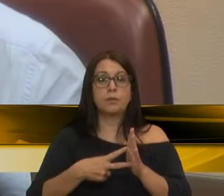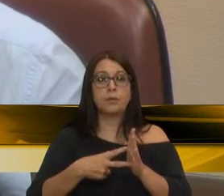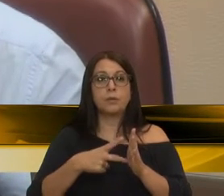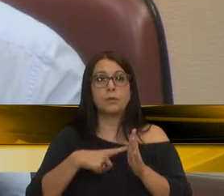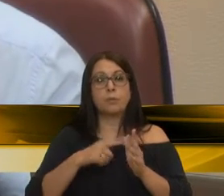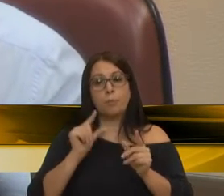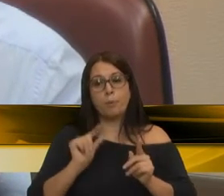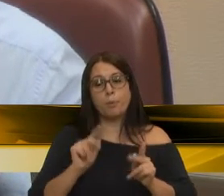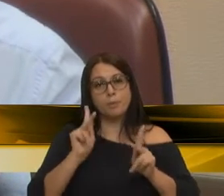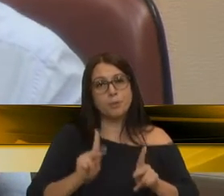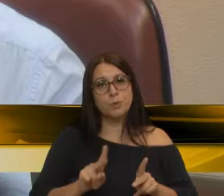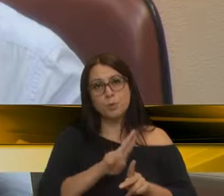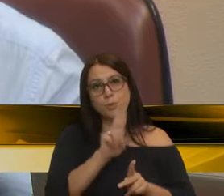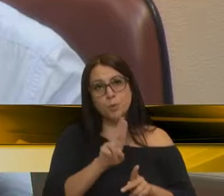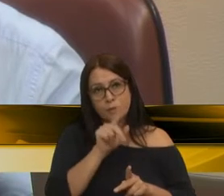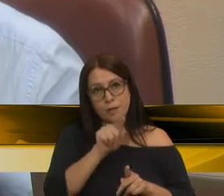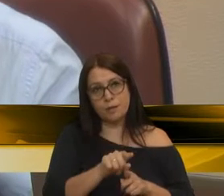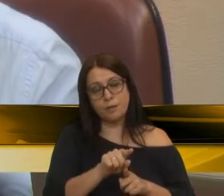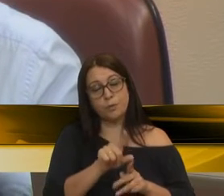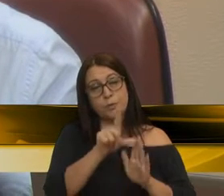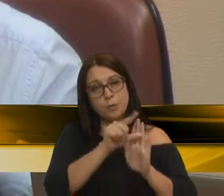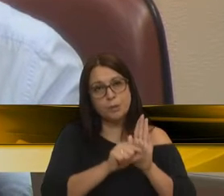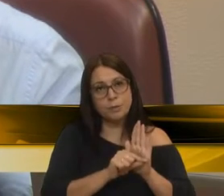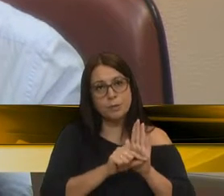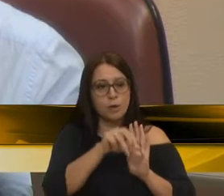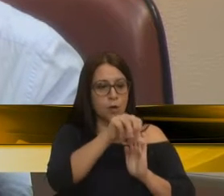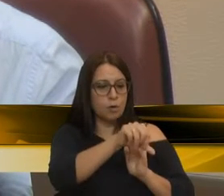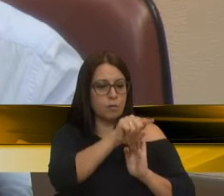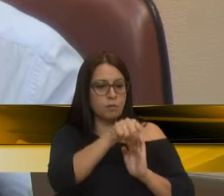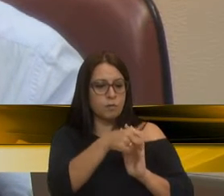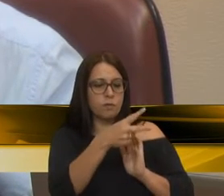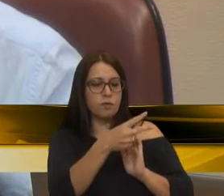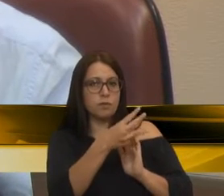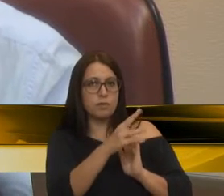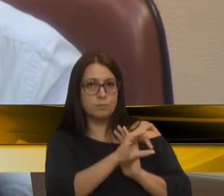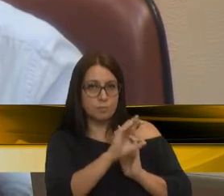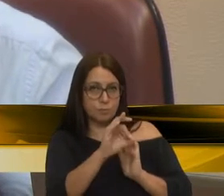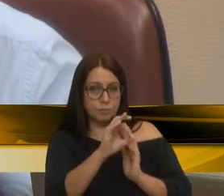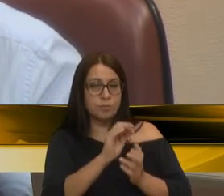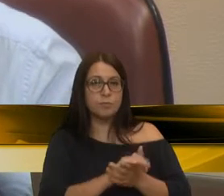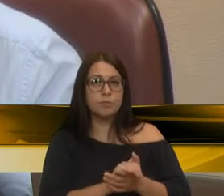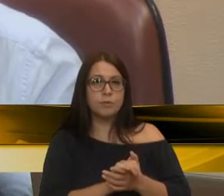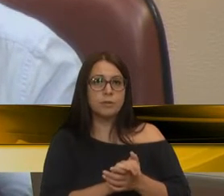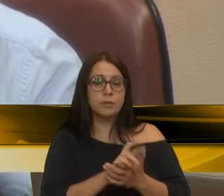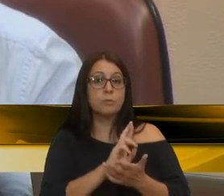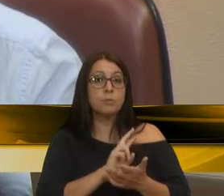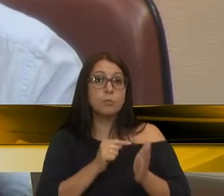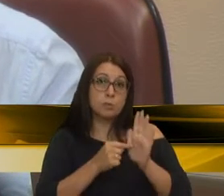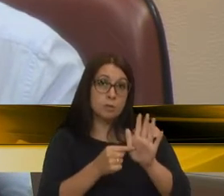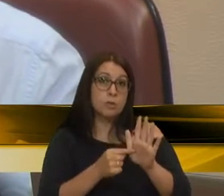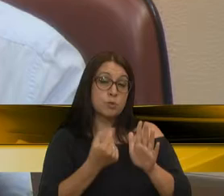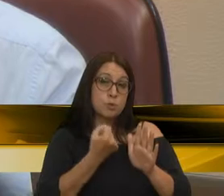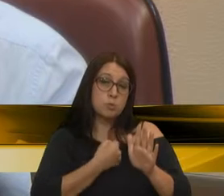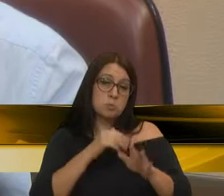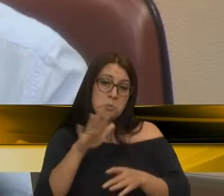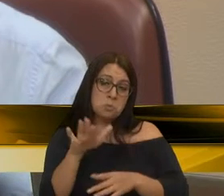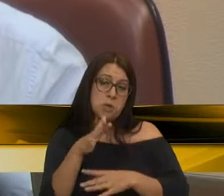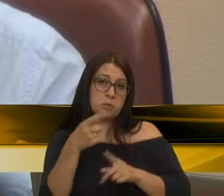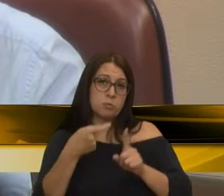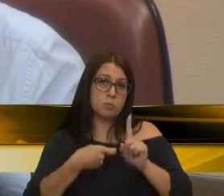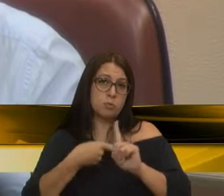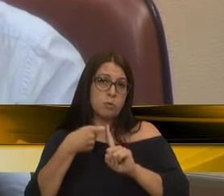equivalente transportados cuja redução foi de 9,1 23% restando considerar o número médio mensal